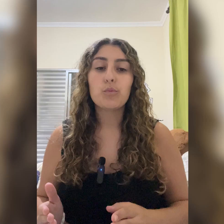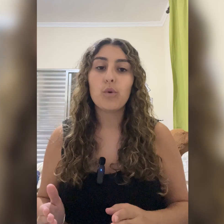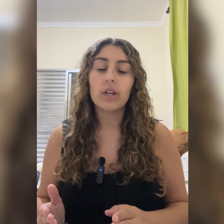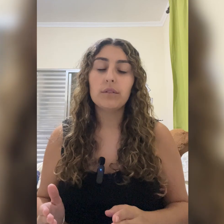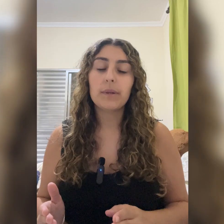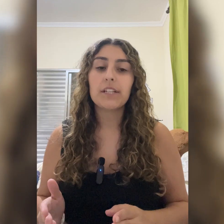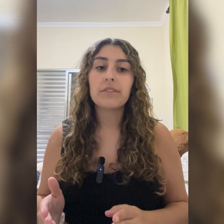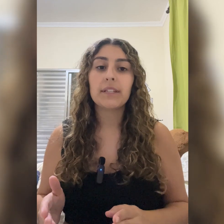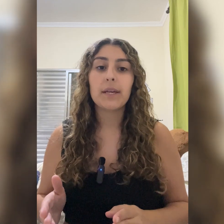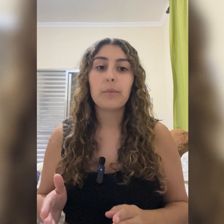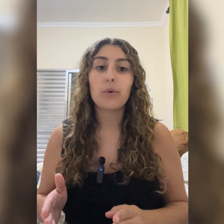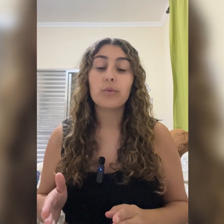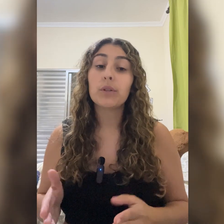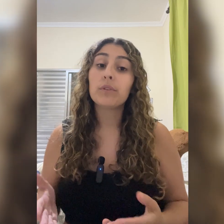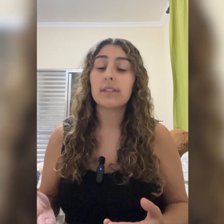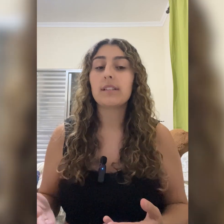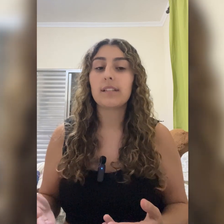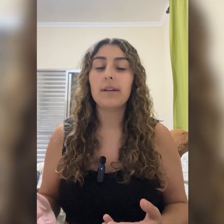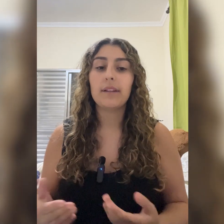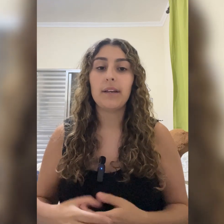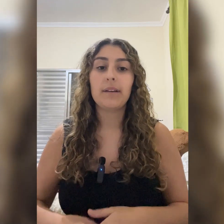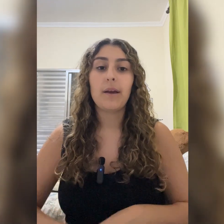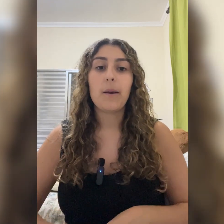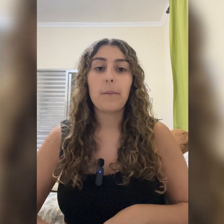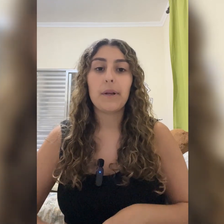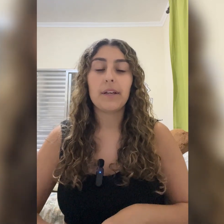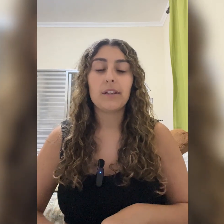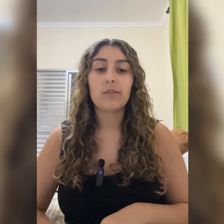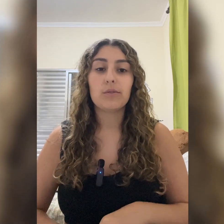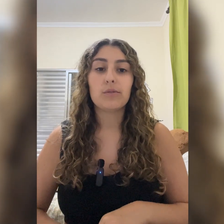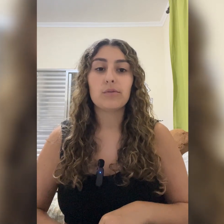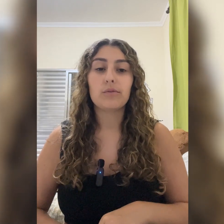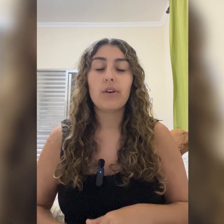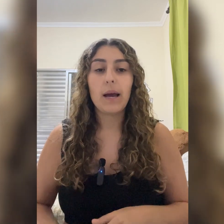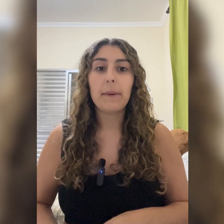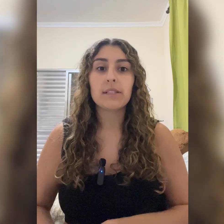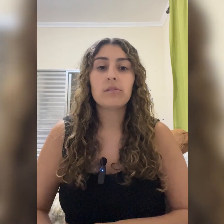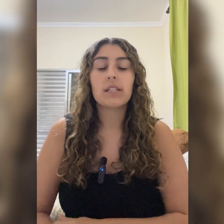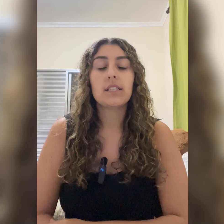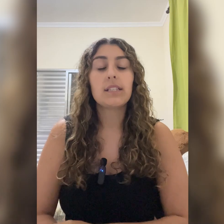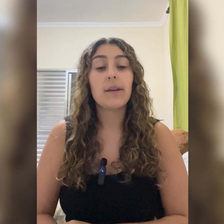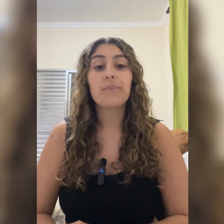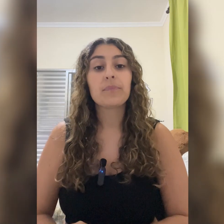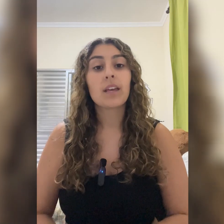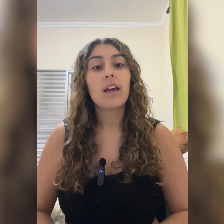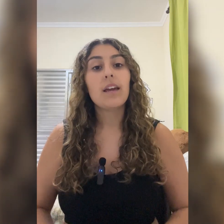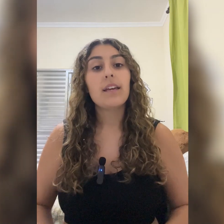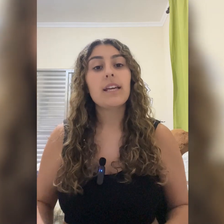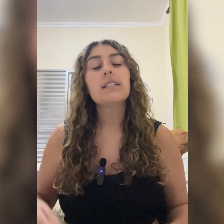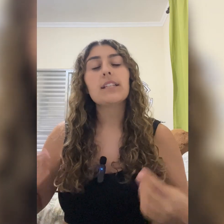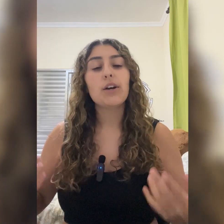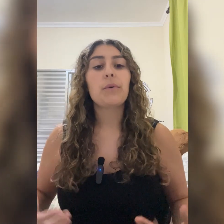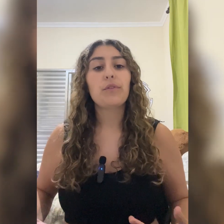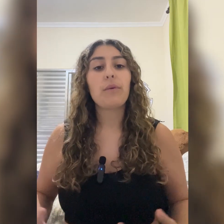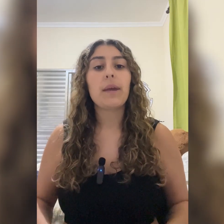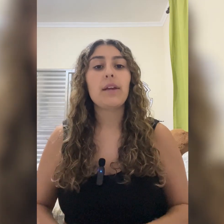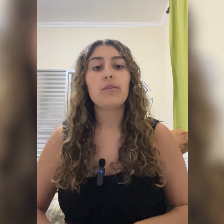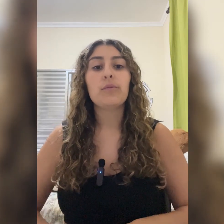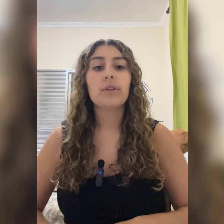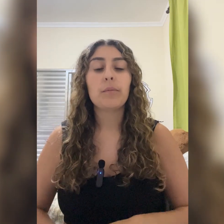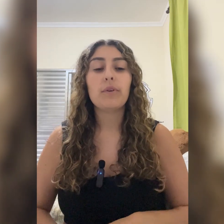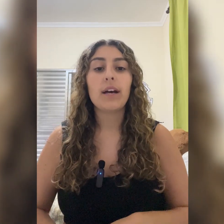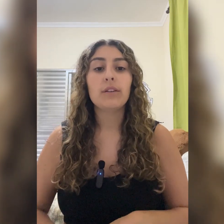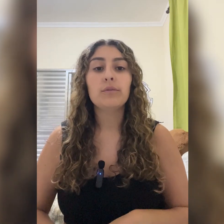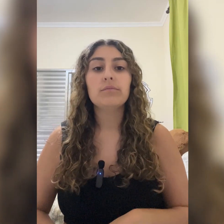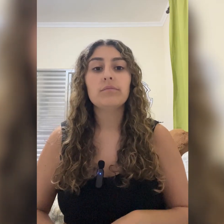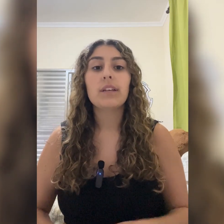no último ano para ir de vender por conta do TCC, né? Para eu focar mais no TCC. E assim que eu me formei, o